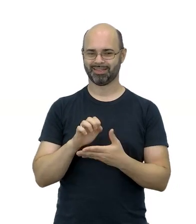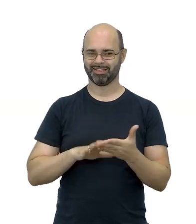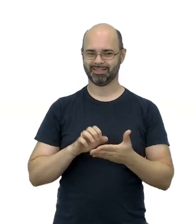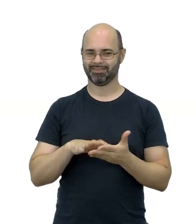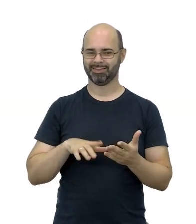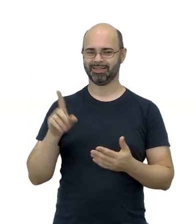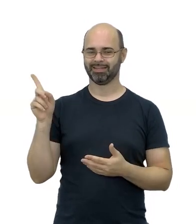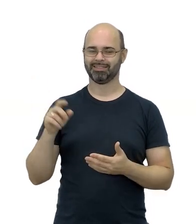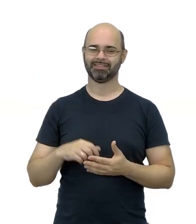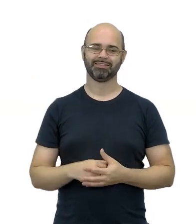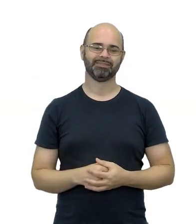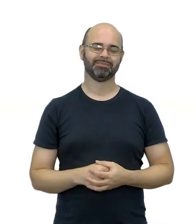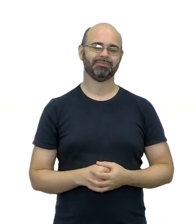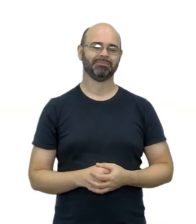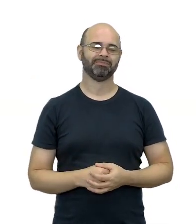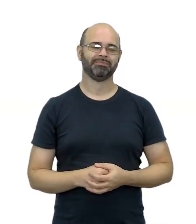atividades.